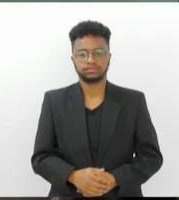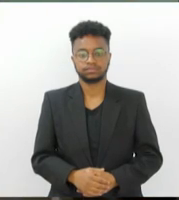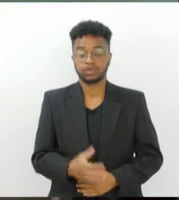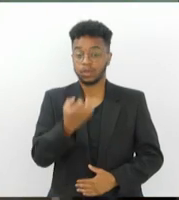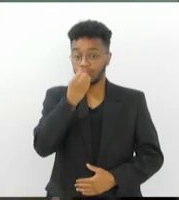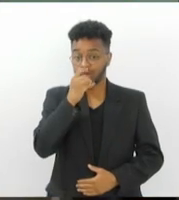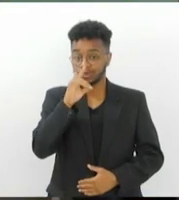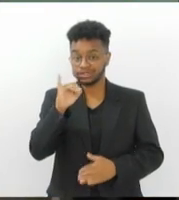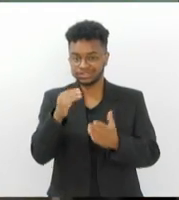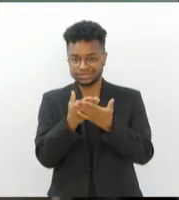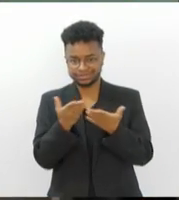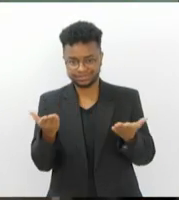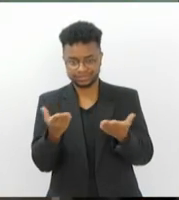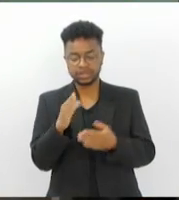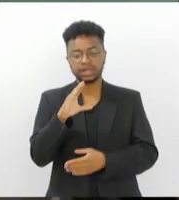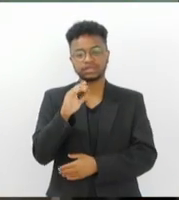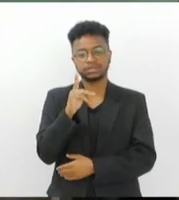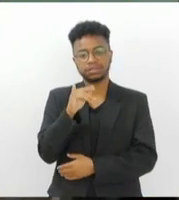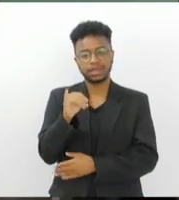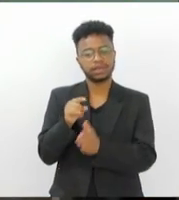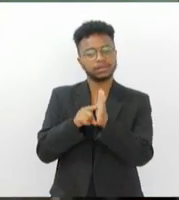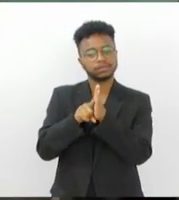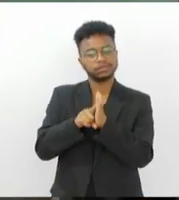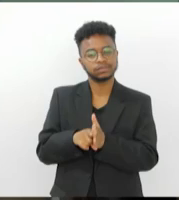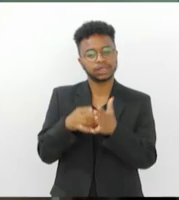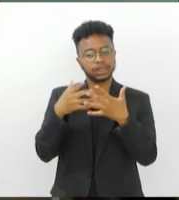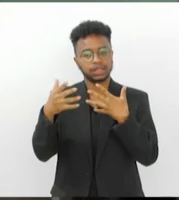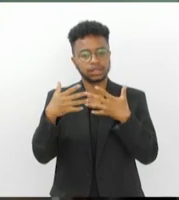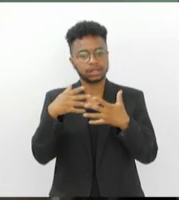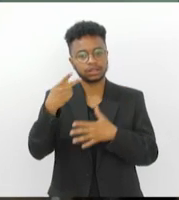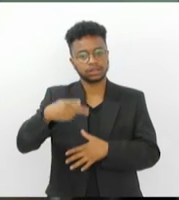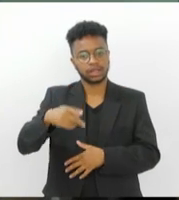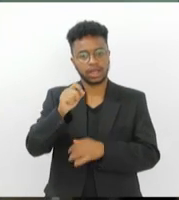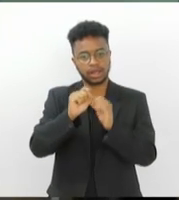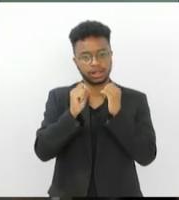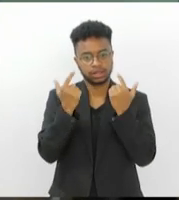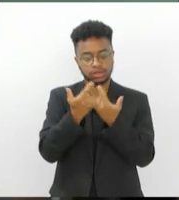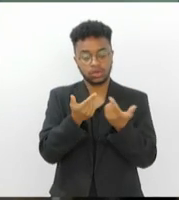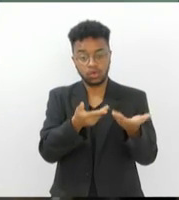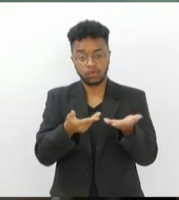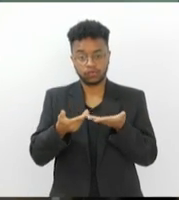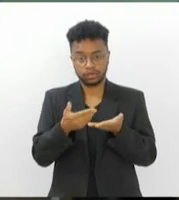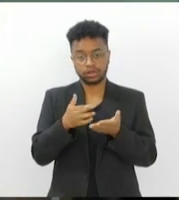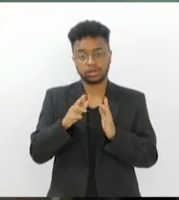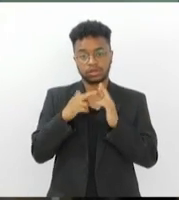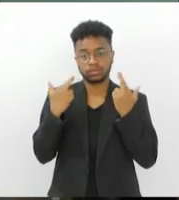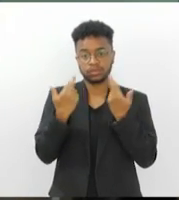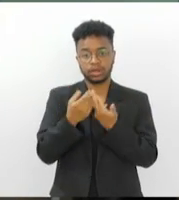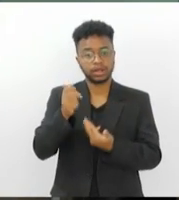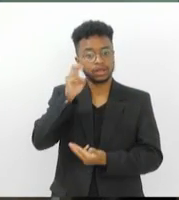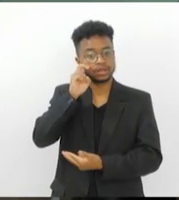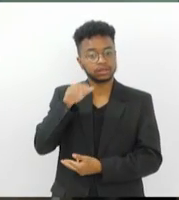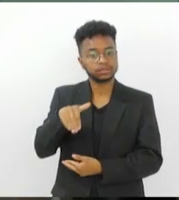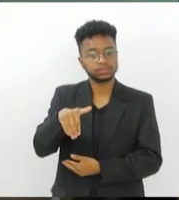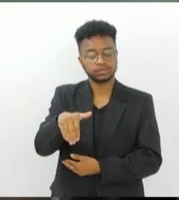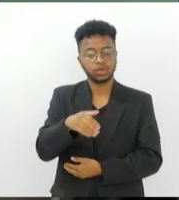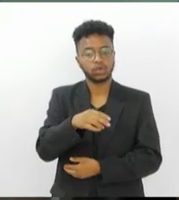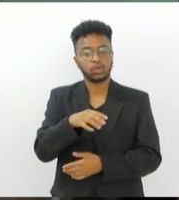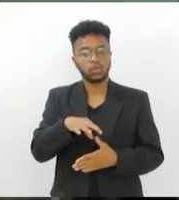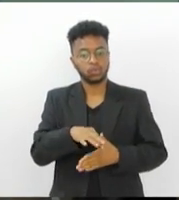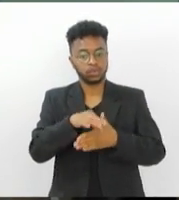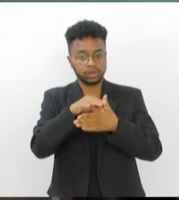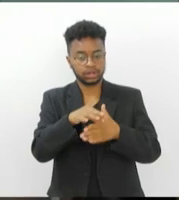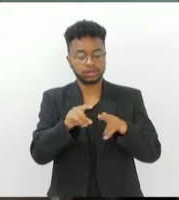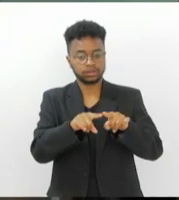Bom dia a CPI da Transparência da alerge vai convocar para a reunião nesta quinta-feira o chefe de gabinete do Governo do